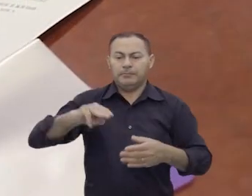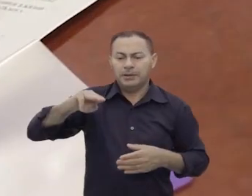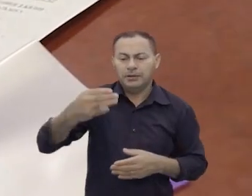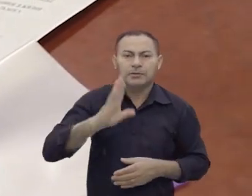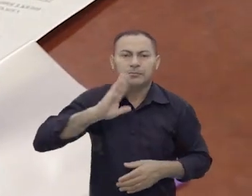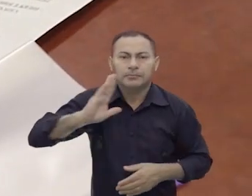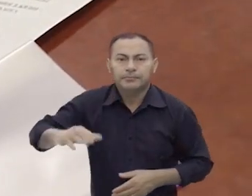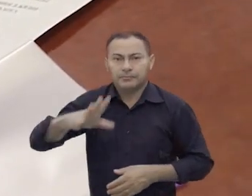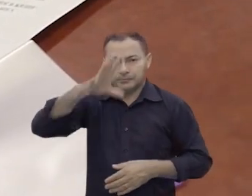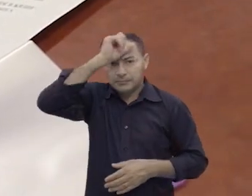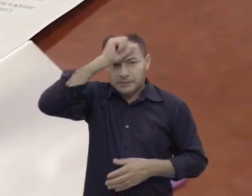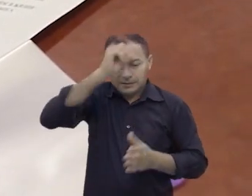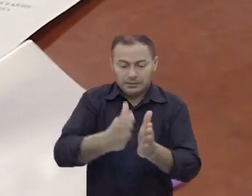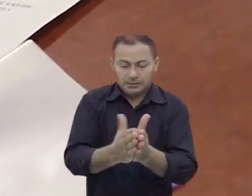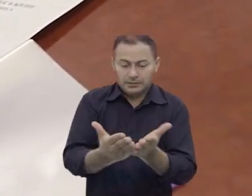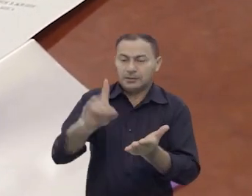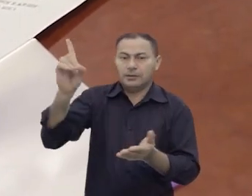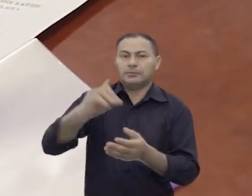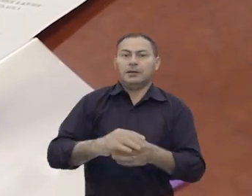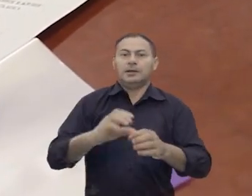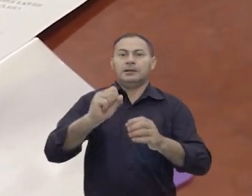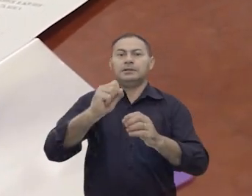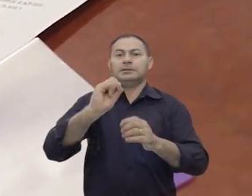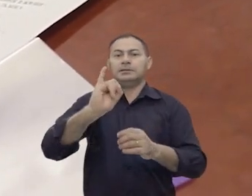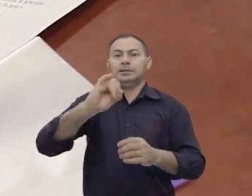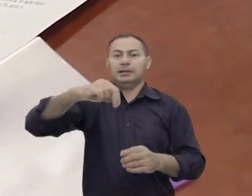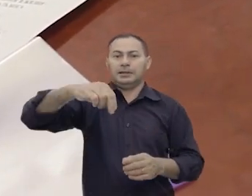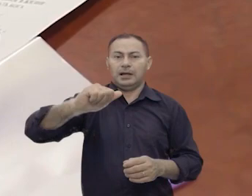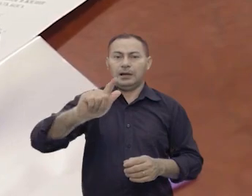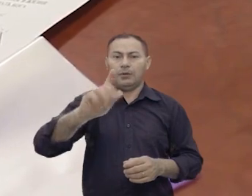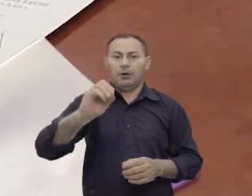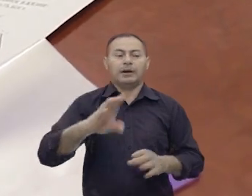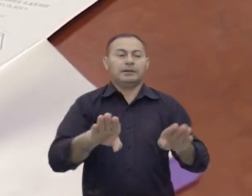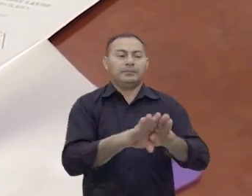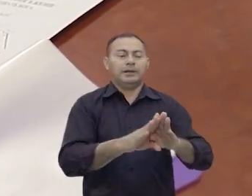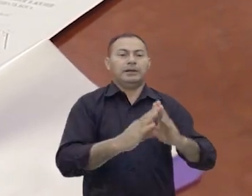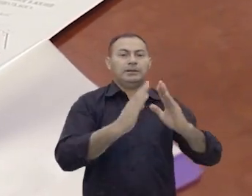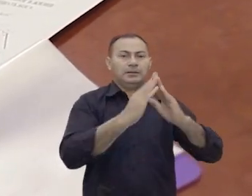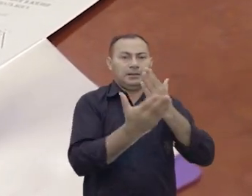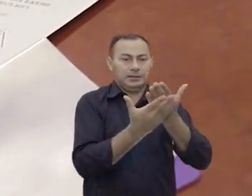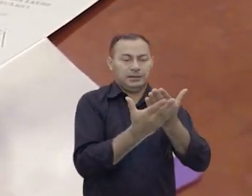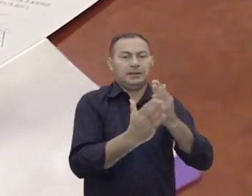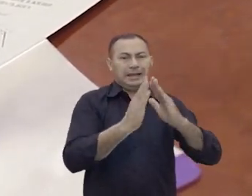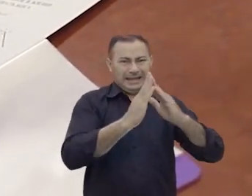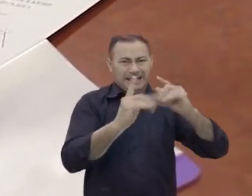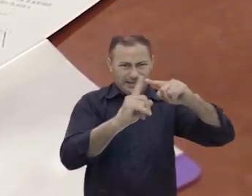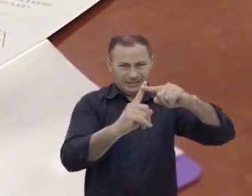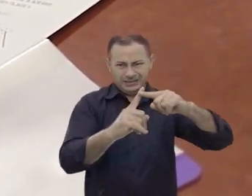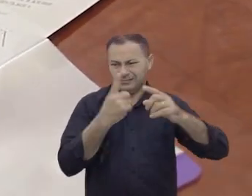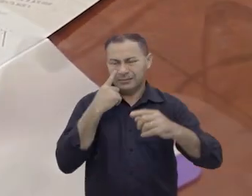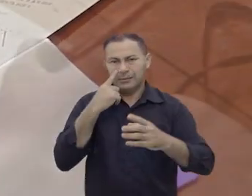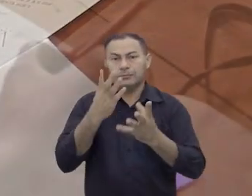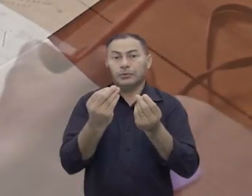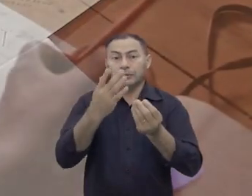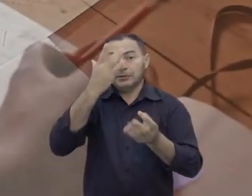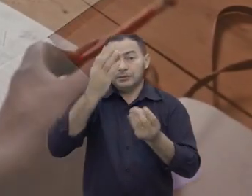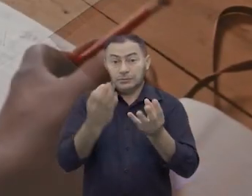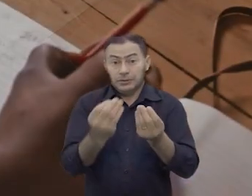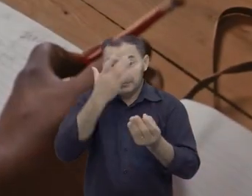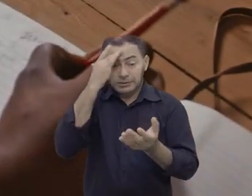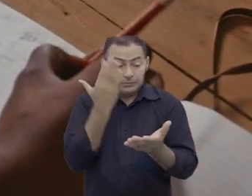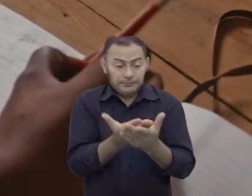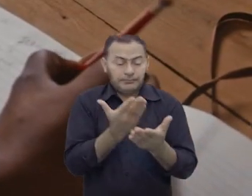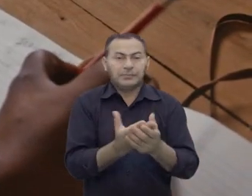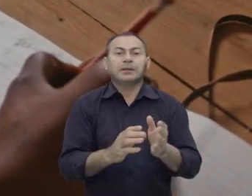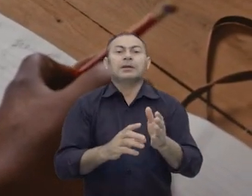de Esdras, milhões de crianças aprendem a palavra de Deus nas sinagogas e nas escolas dominicais. Muitos estudiosos